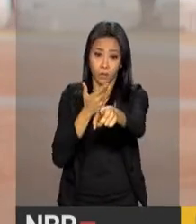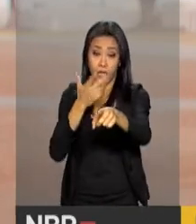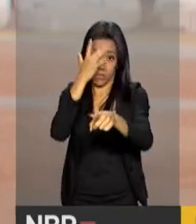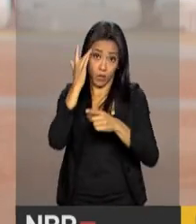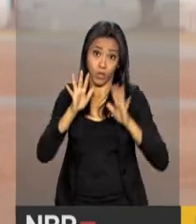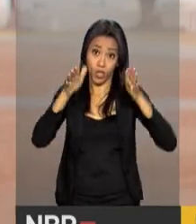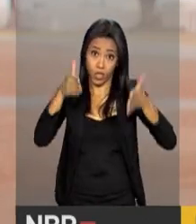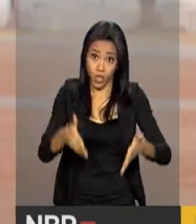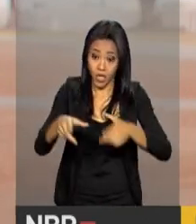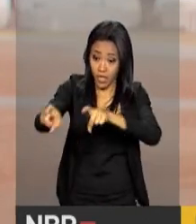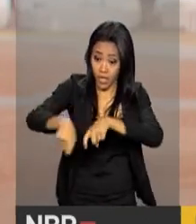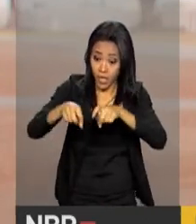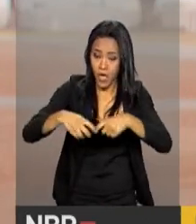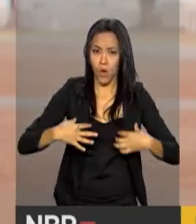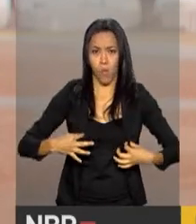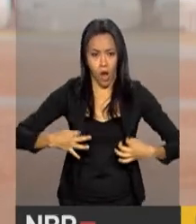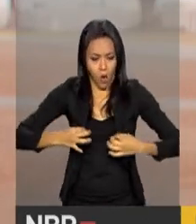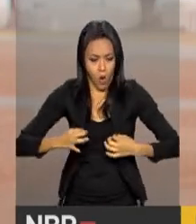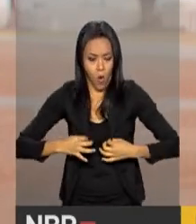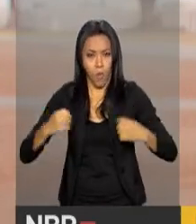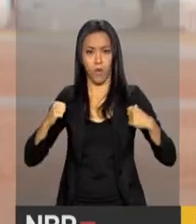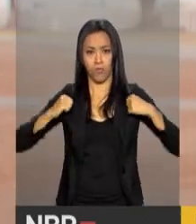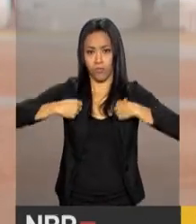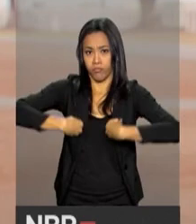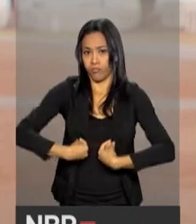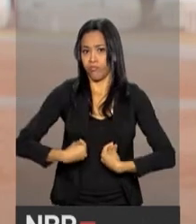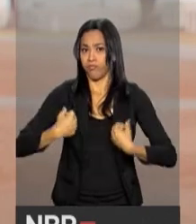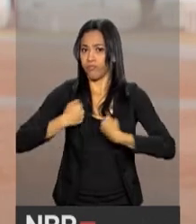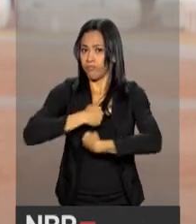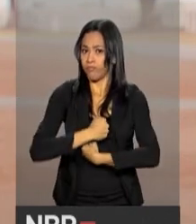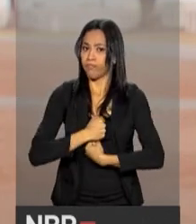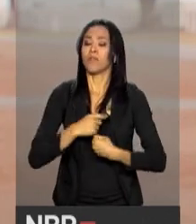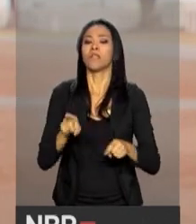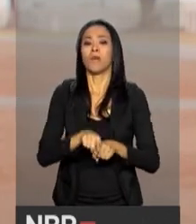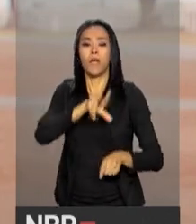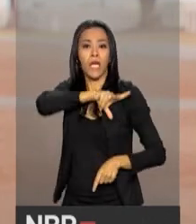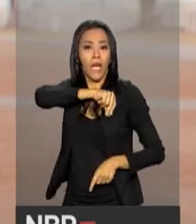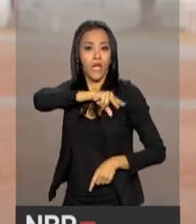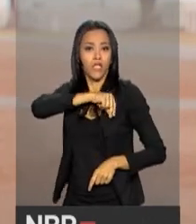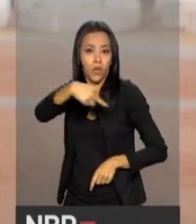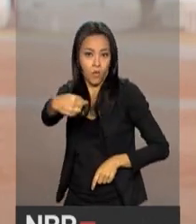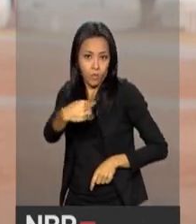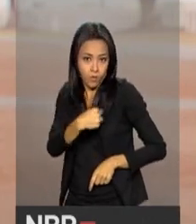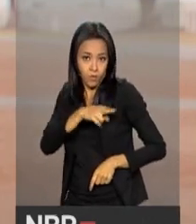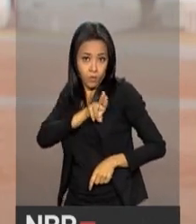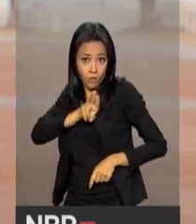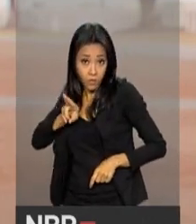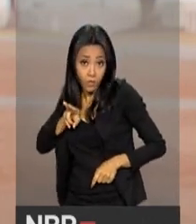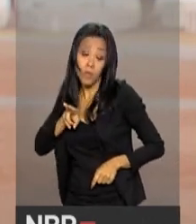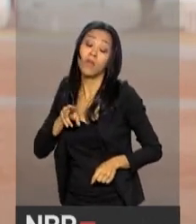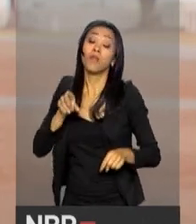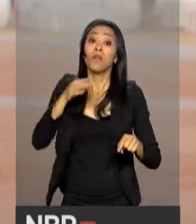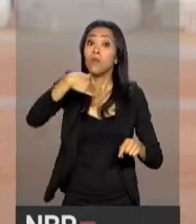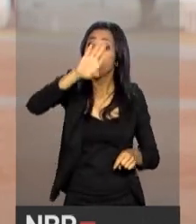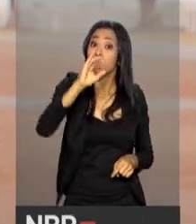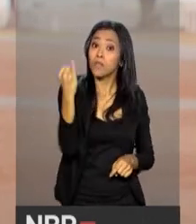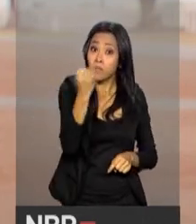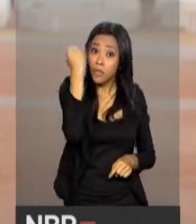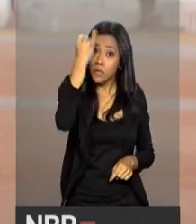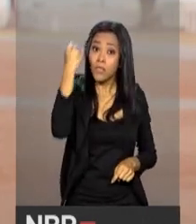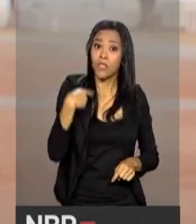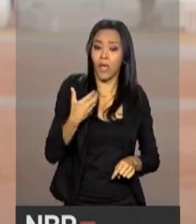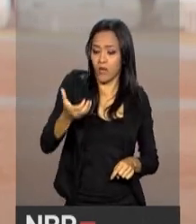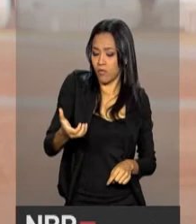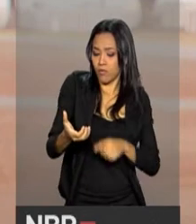devidamente uniformizados com colete do ibge crachá de identificação e o mais importante é o dmc que o dispositivo